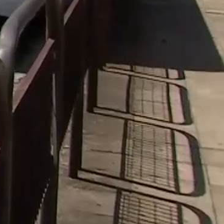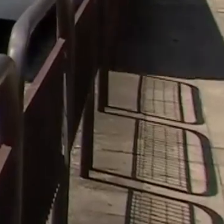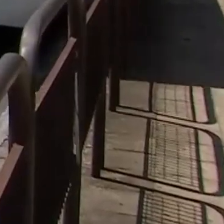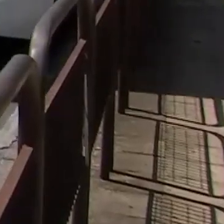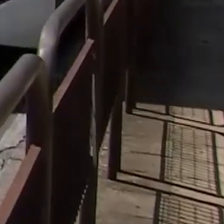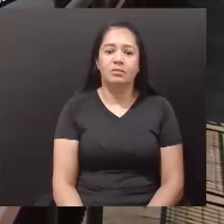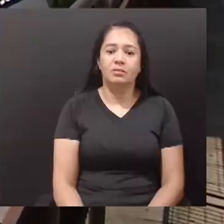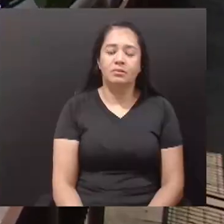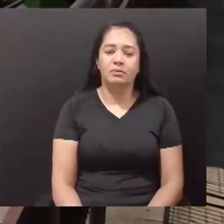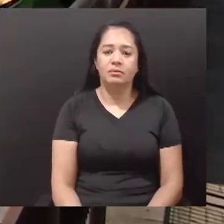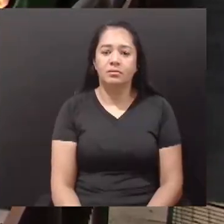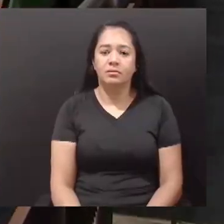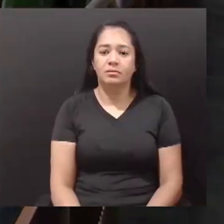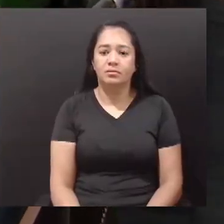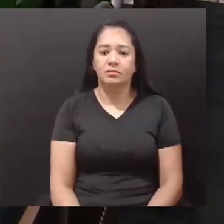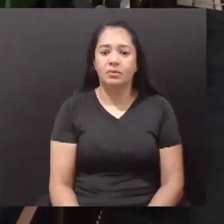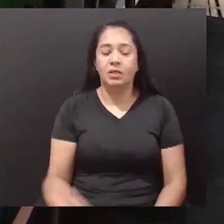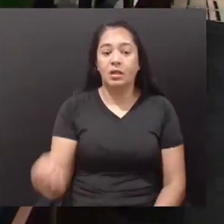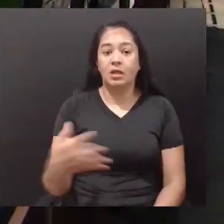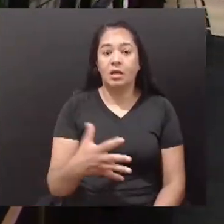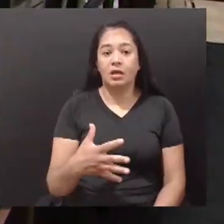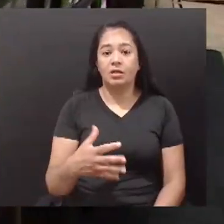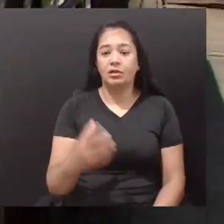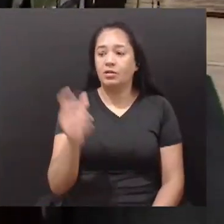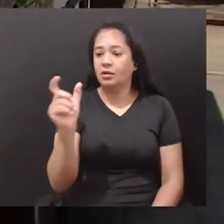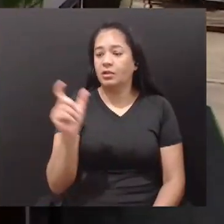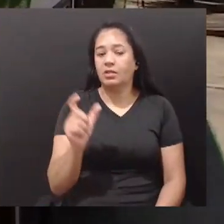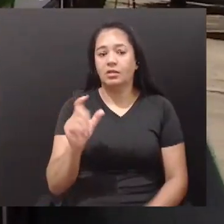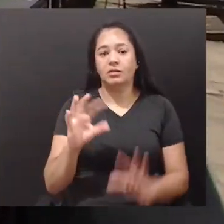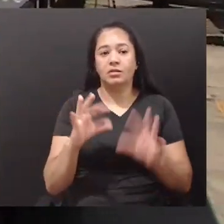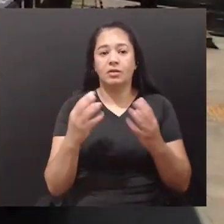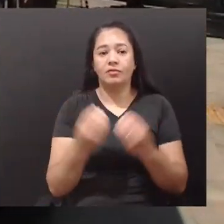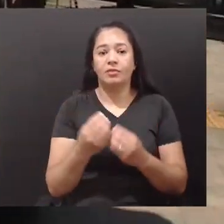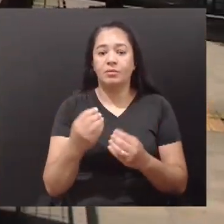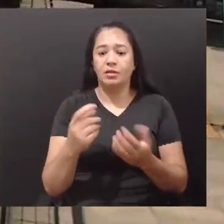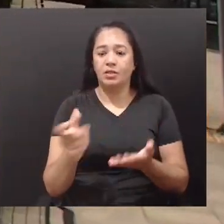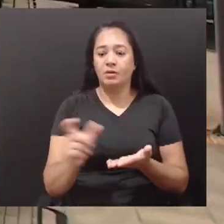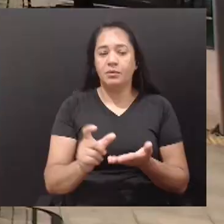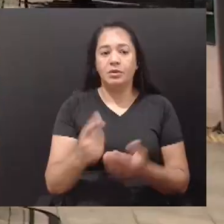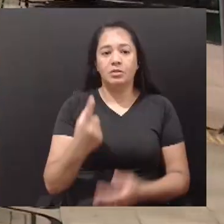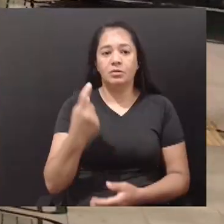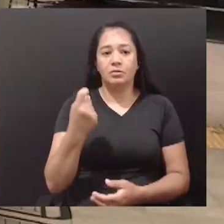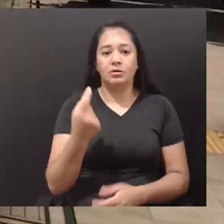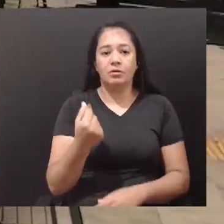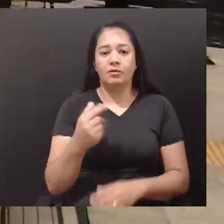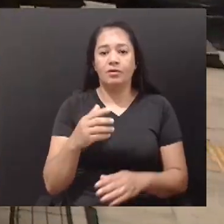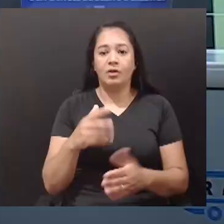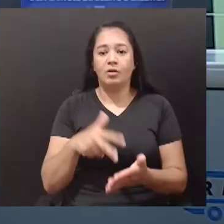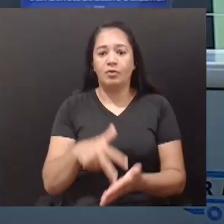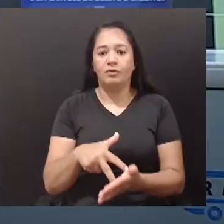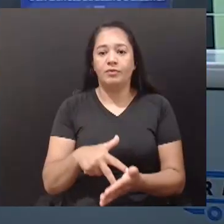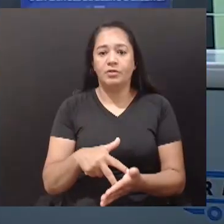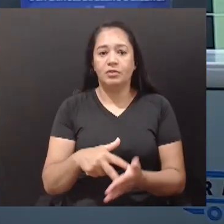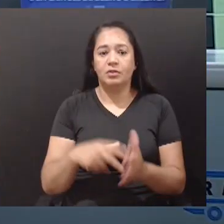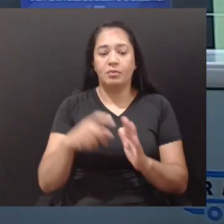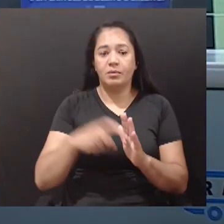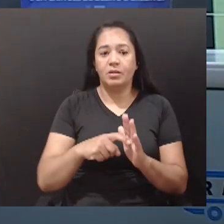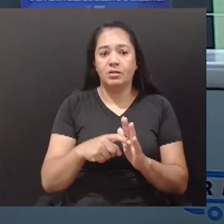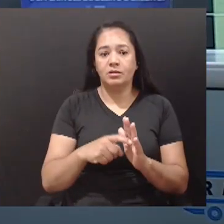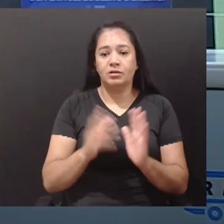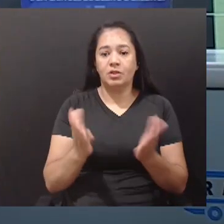A emissão de novas vias de cartões da família Bilhete Único tem um valor fixo, uma taxa vigente,